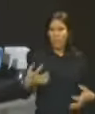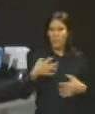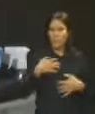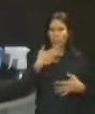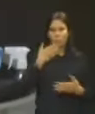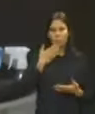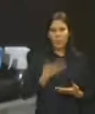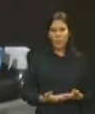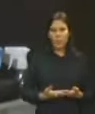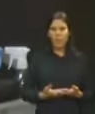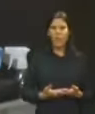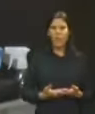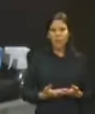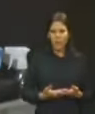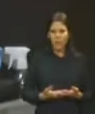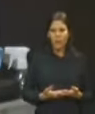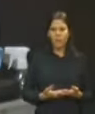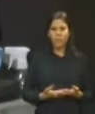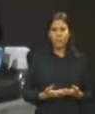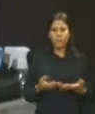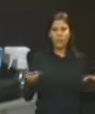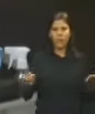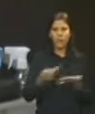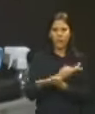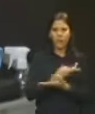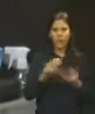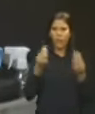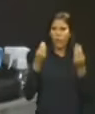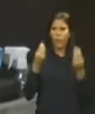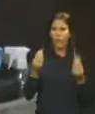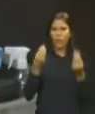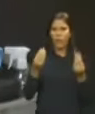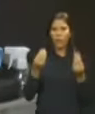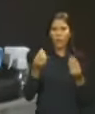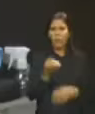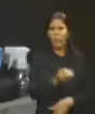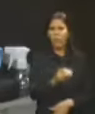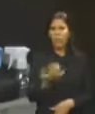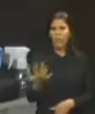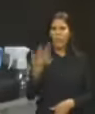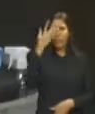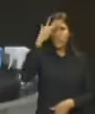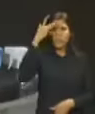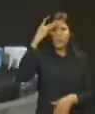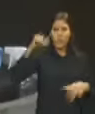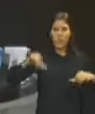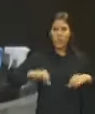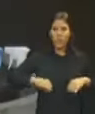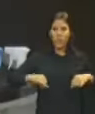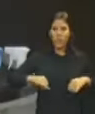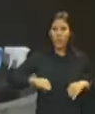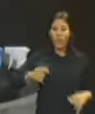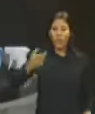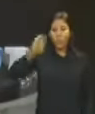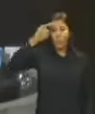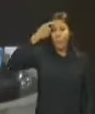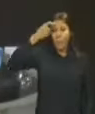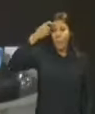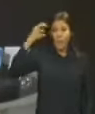com a situação de como muitas pessoas em sofrimento mental estão